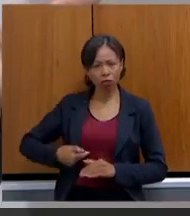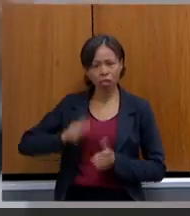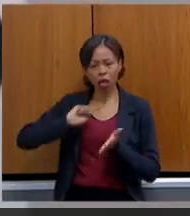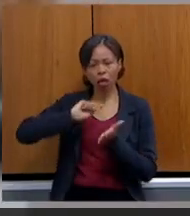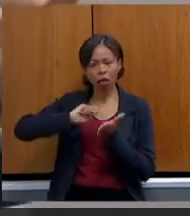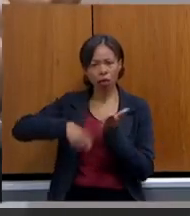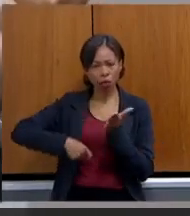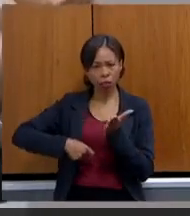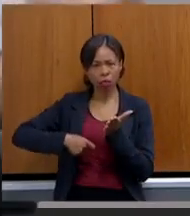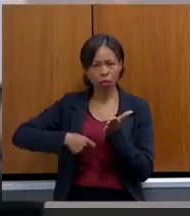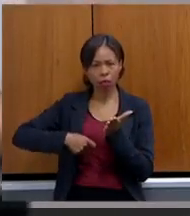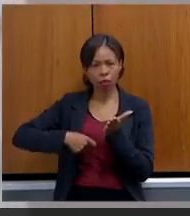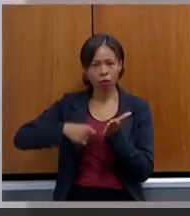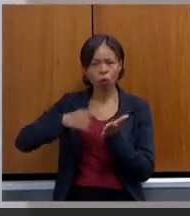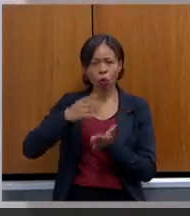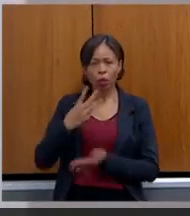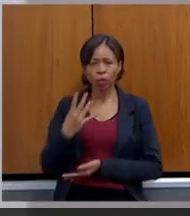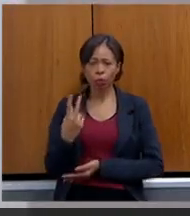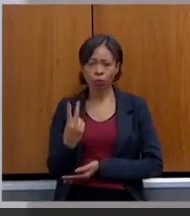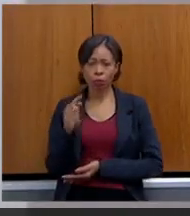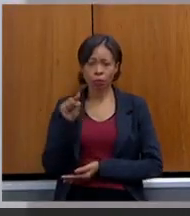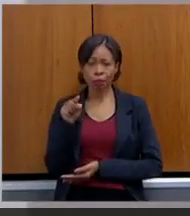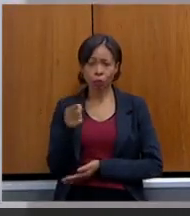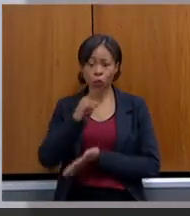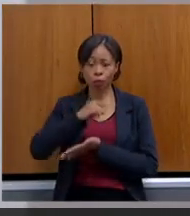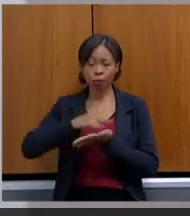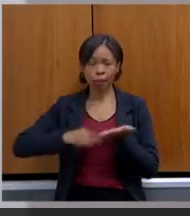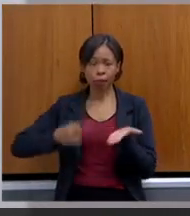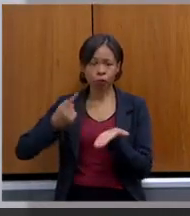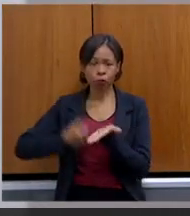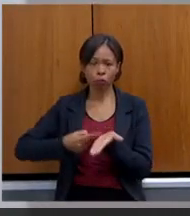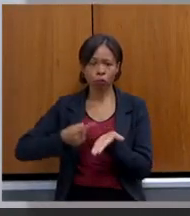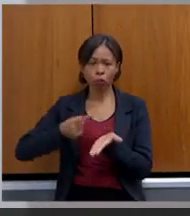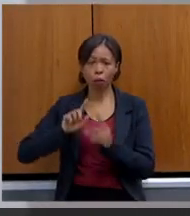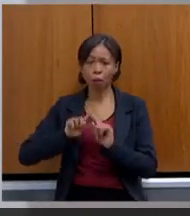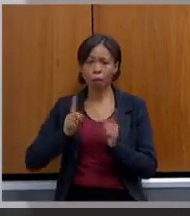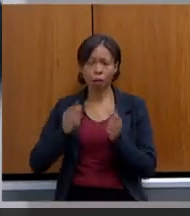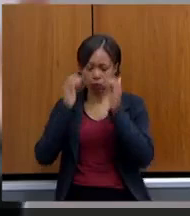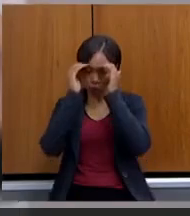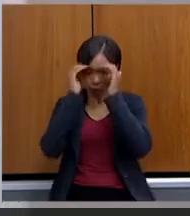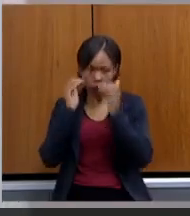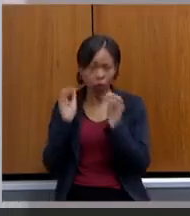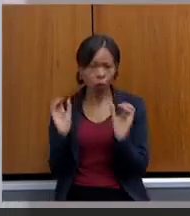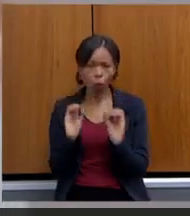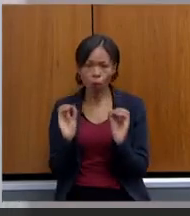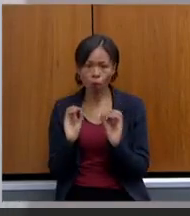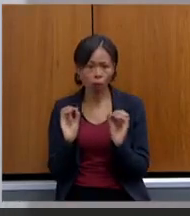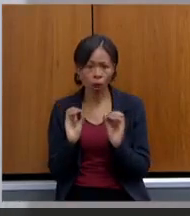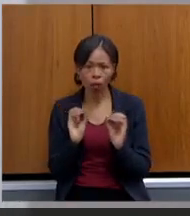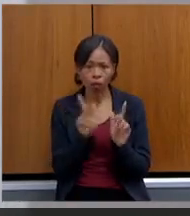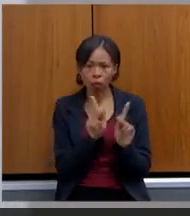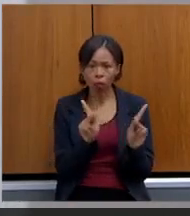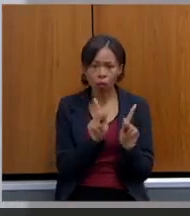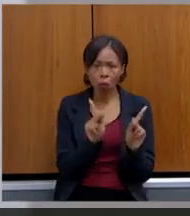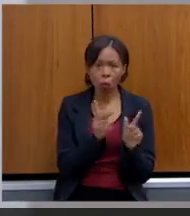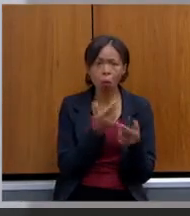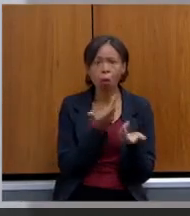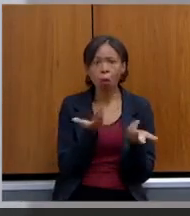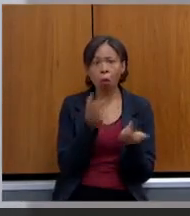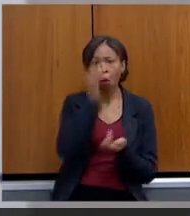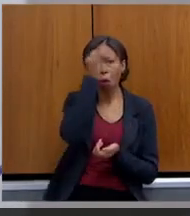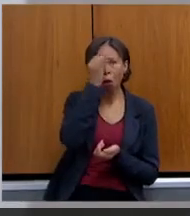42.000 termos de compromisso e não cumpridos tem um na tapeando professores perdendo tempo diretores né